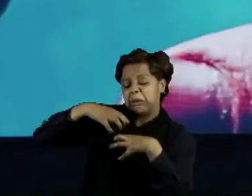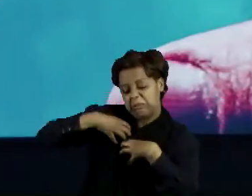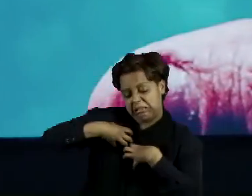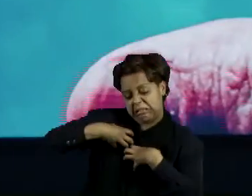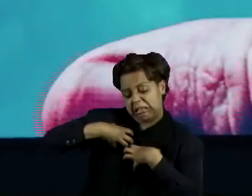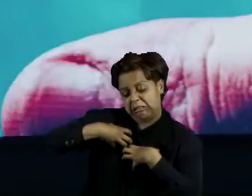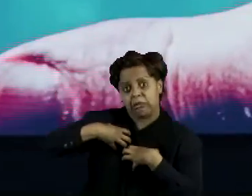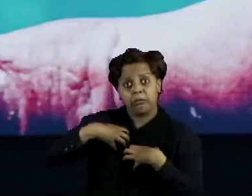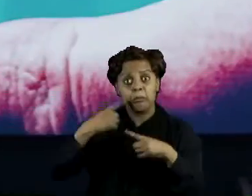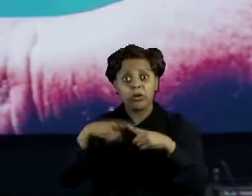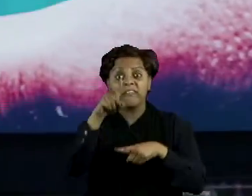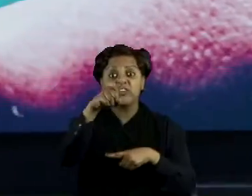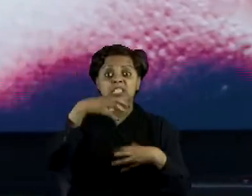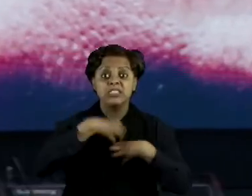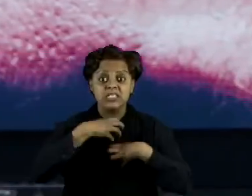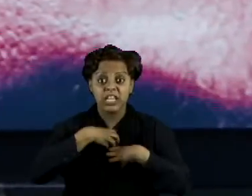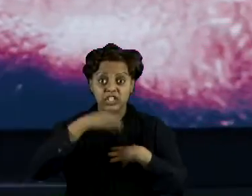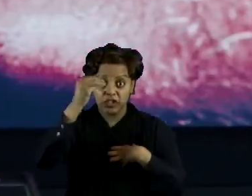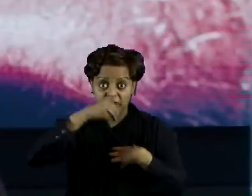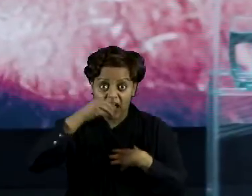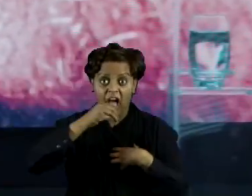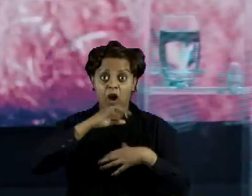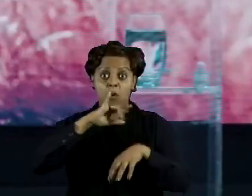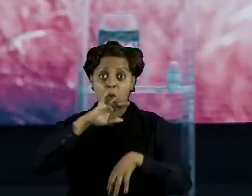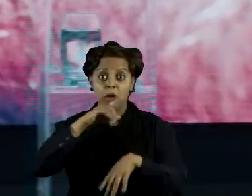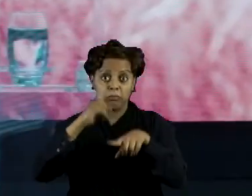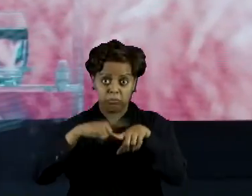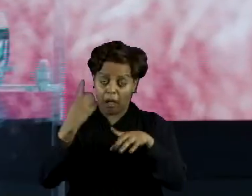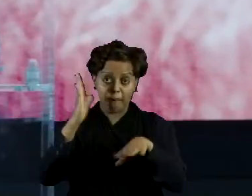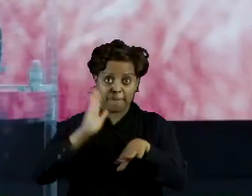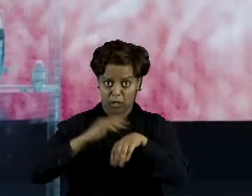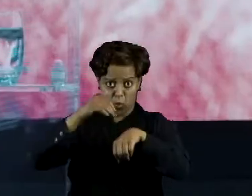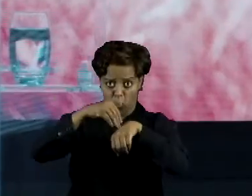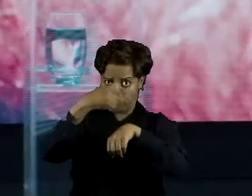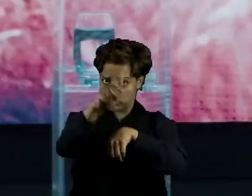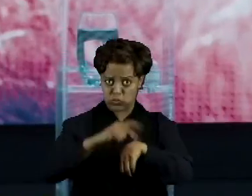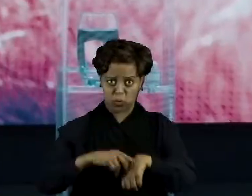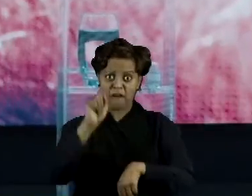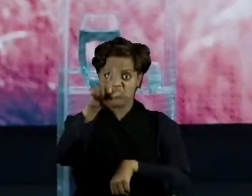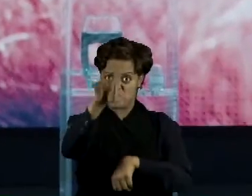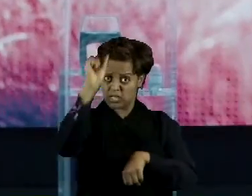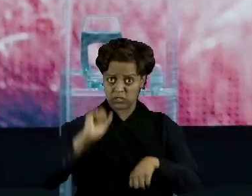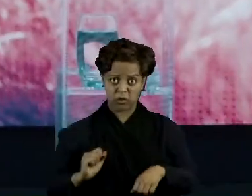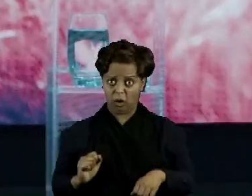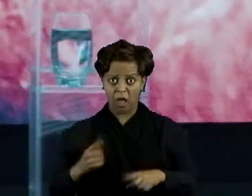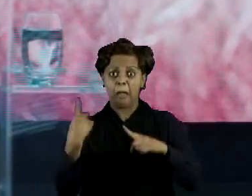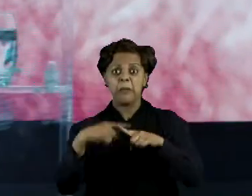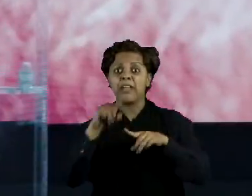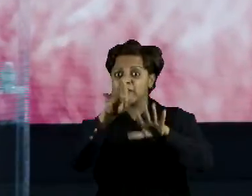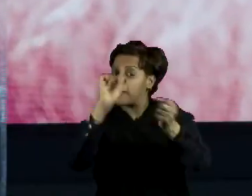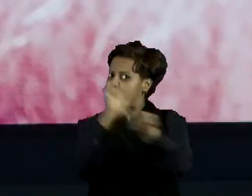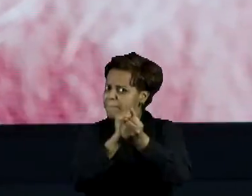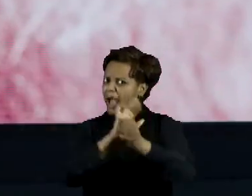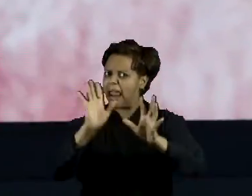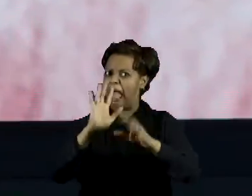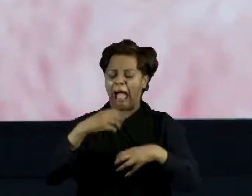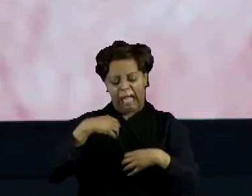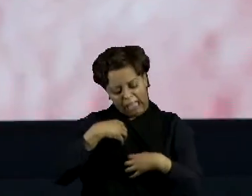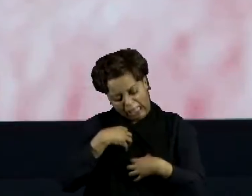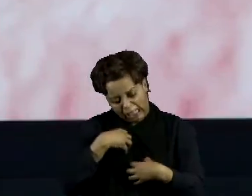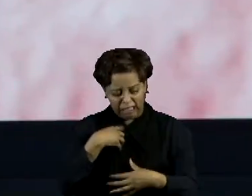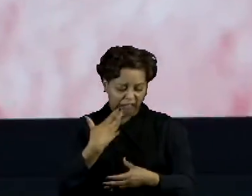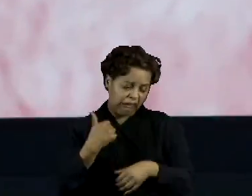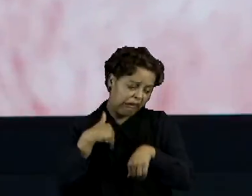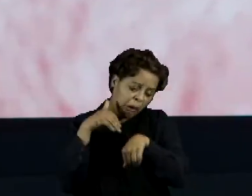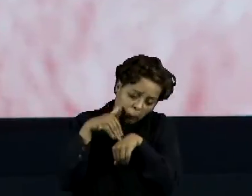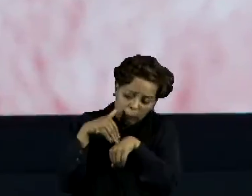erradas. E você tem que tomar a decisão de parar de se vitimizar e acreditar